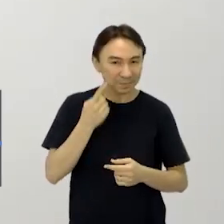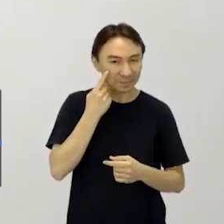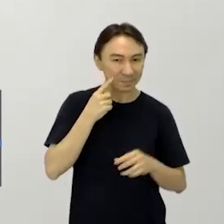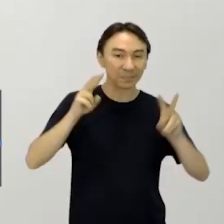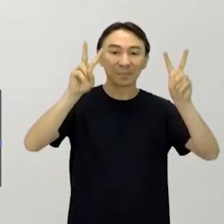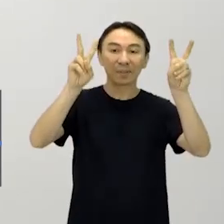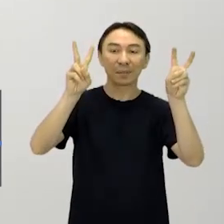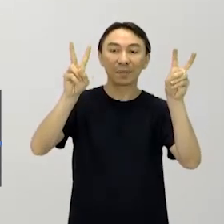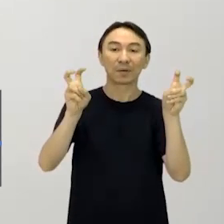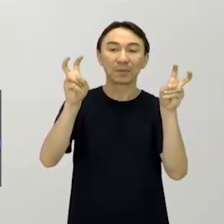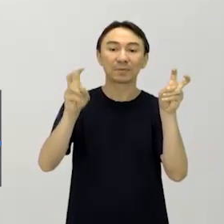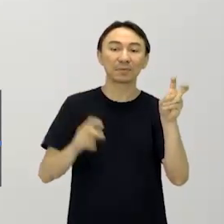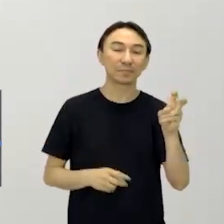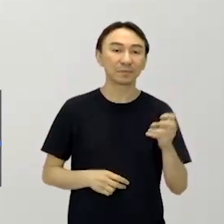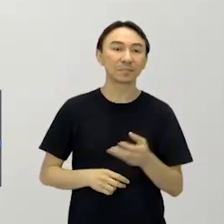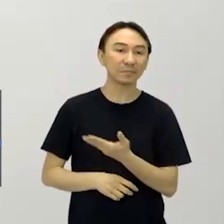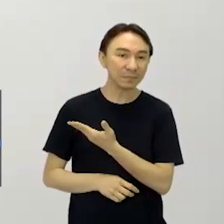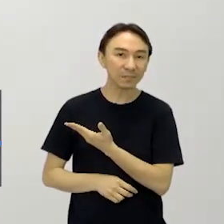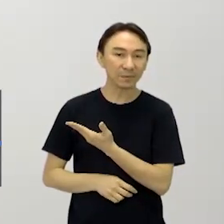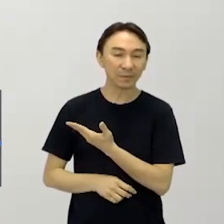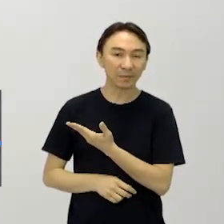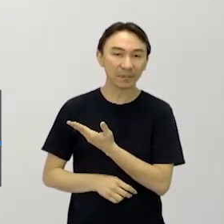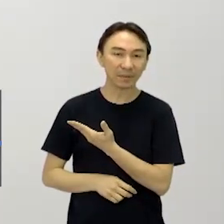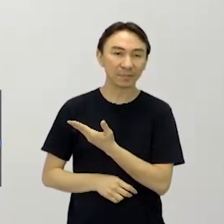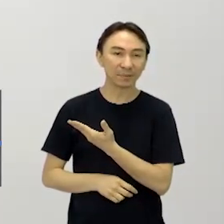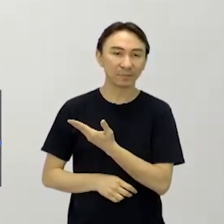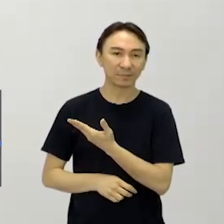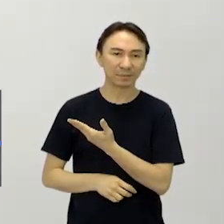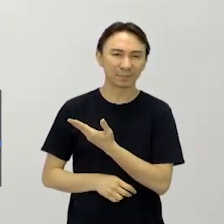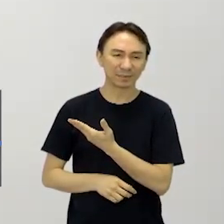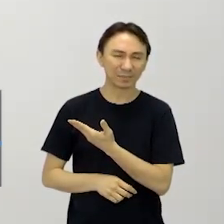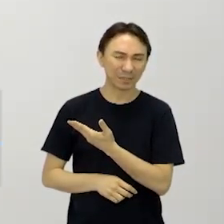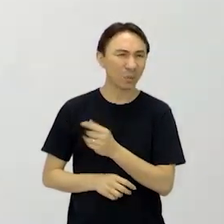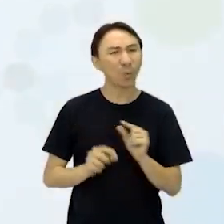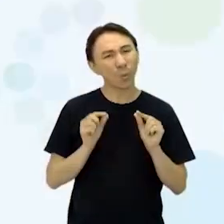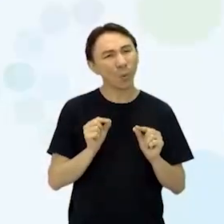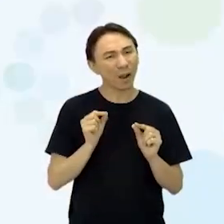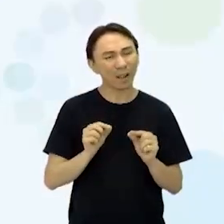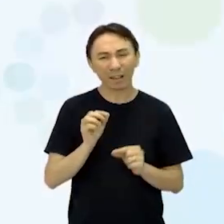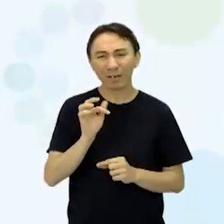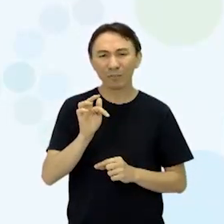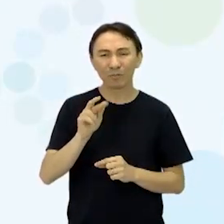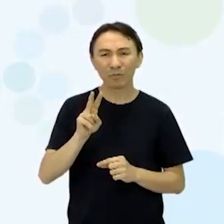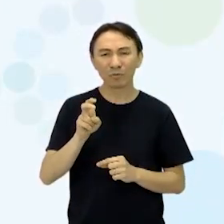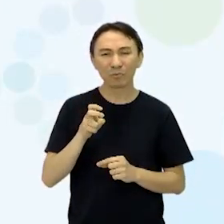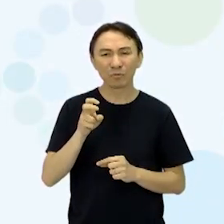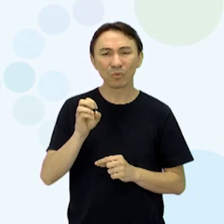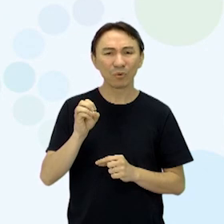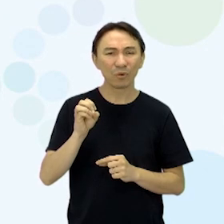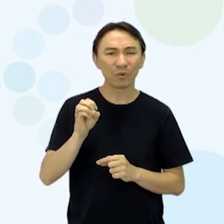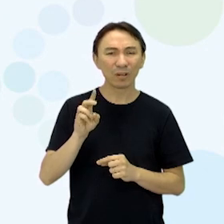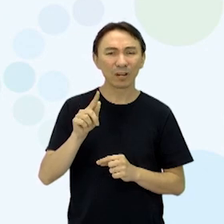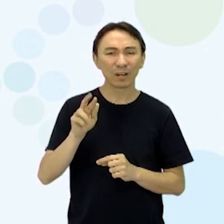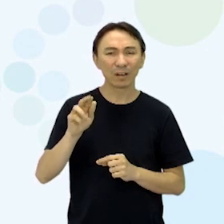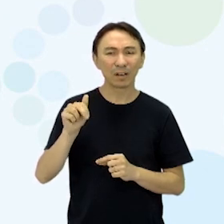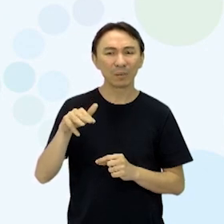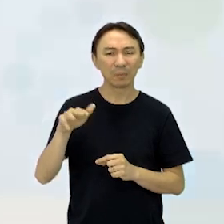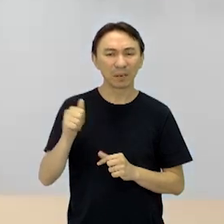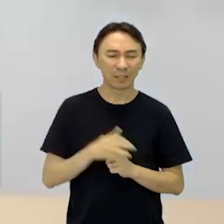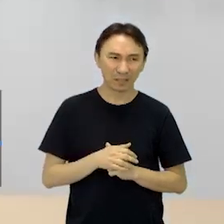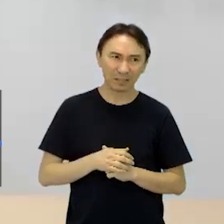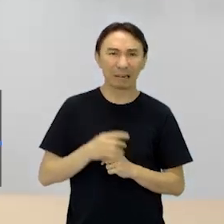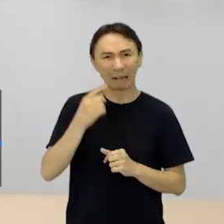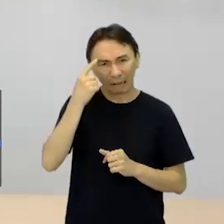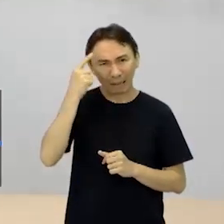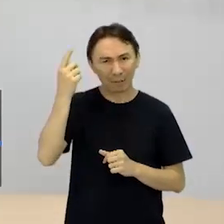gente, fluxograma, tá? Ô, Tony, você sabe dizer o que é um fluxograma? Você lembra o que é isso? Ó, eu lembro na época de computação, quando a gente